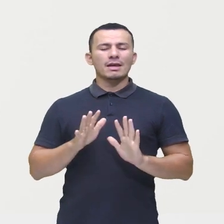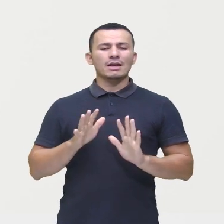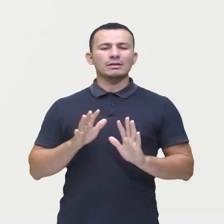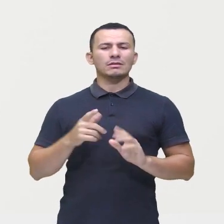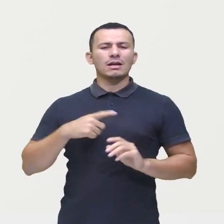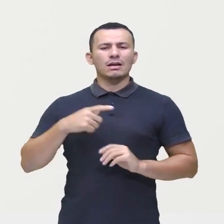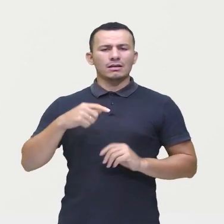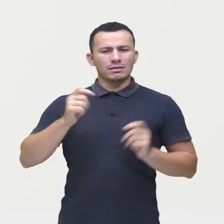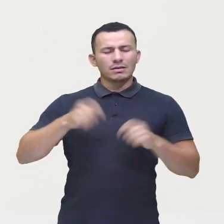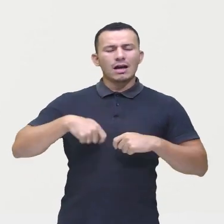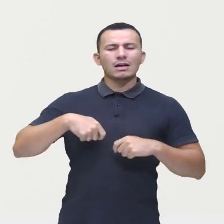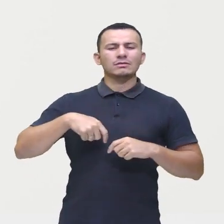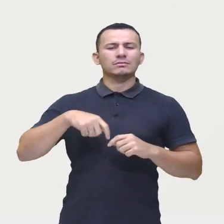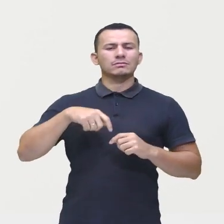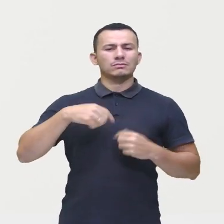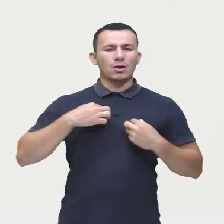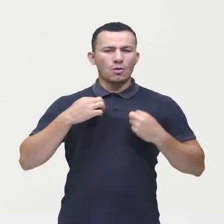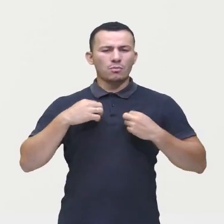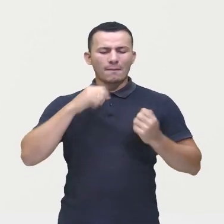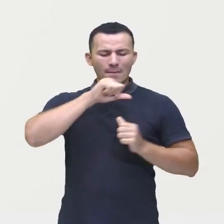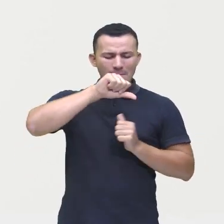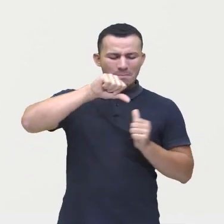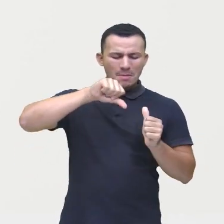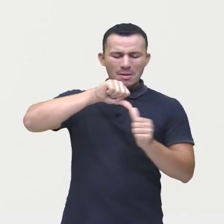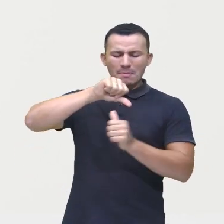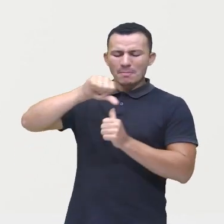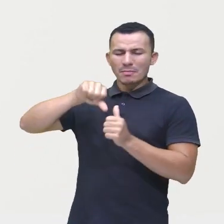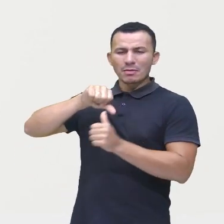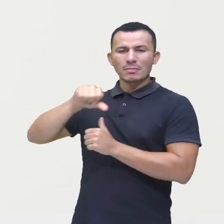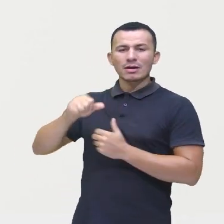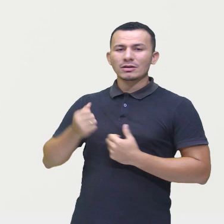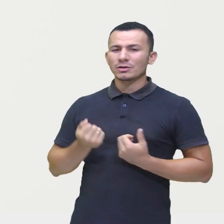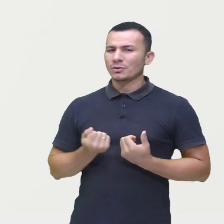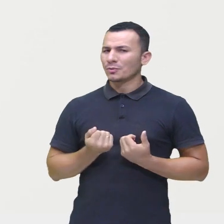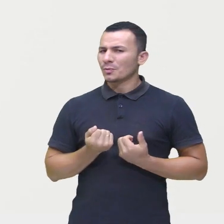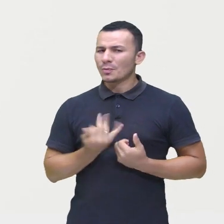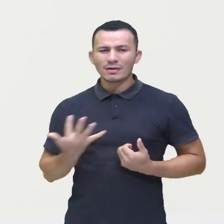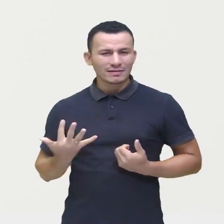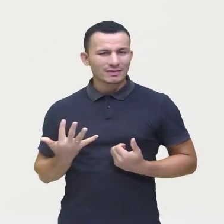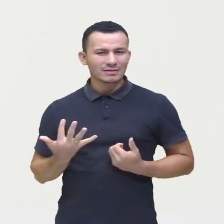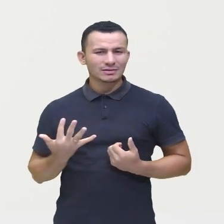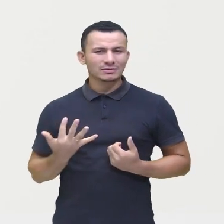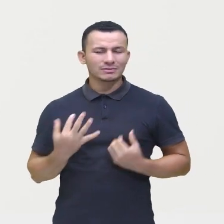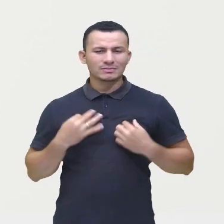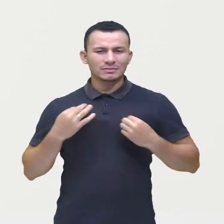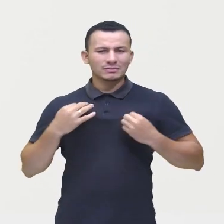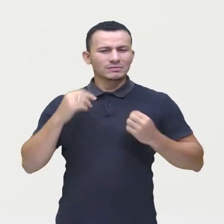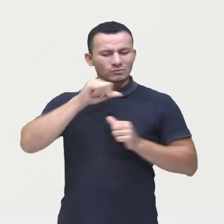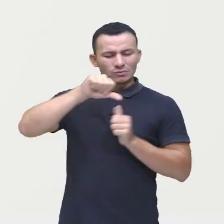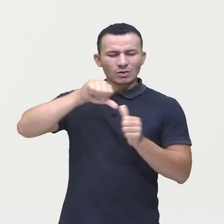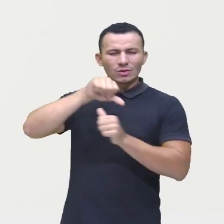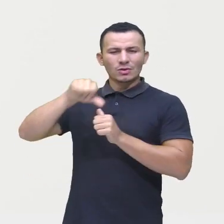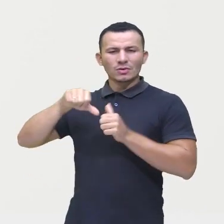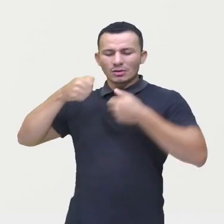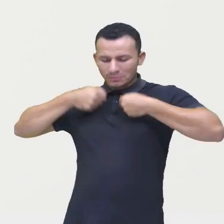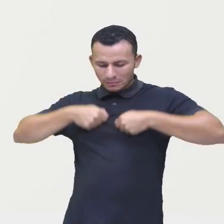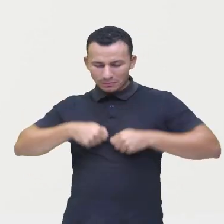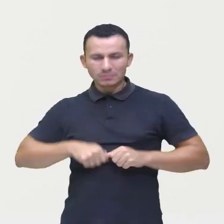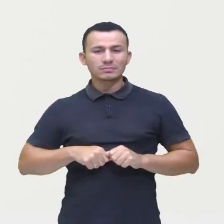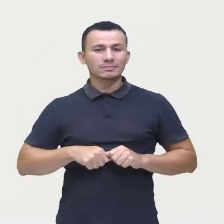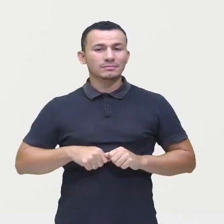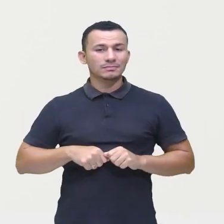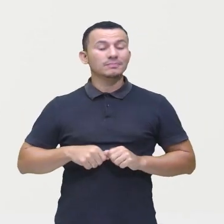maneiras diferentes Abel pode se vestir? Tá certo? Esse é um problema